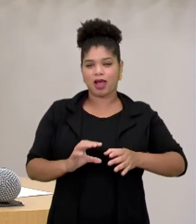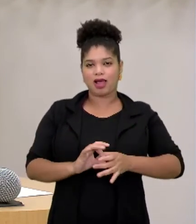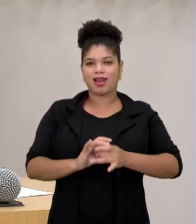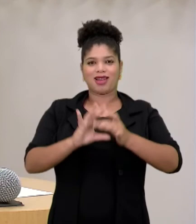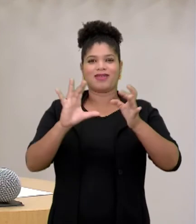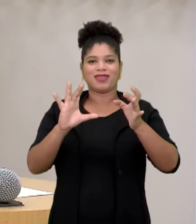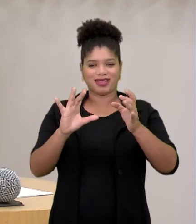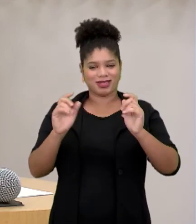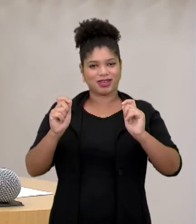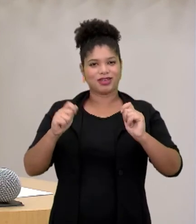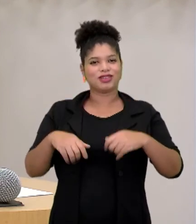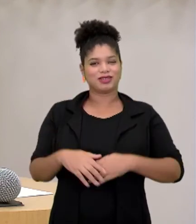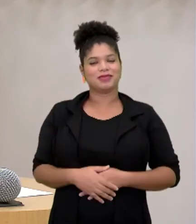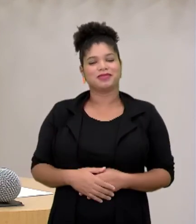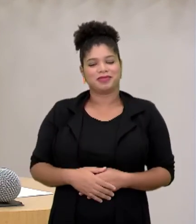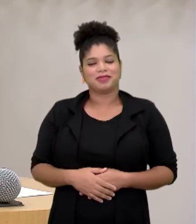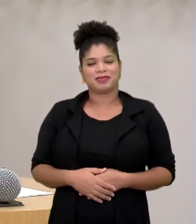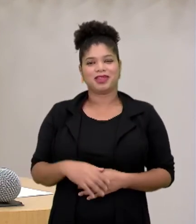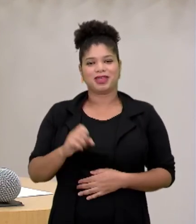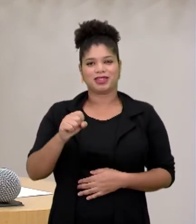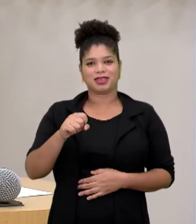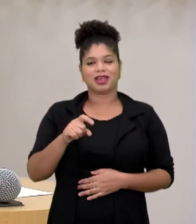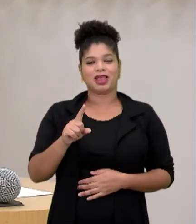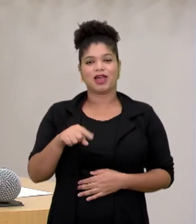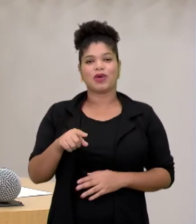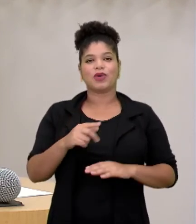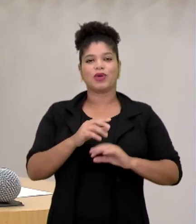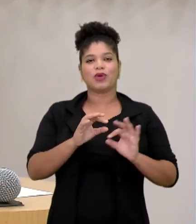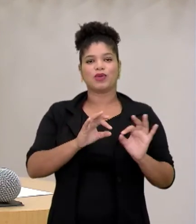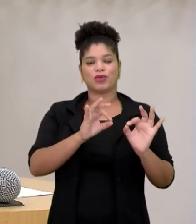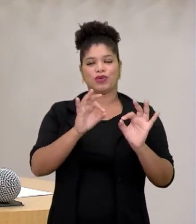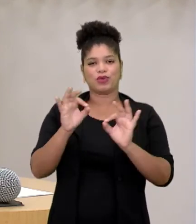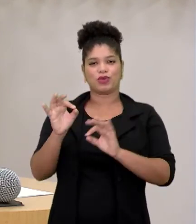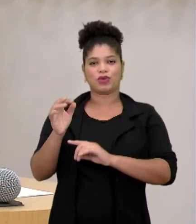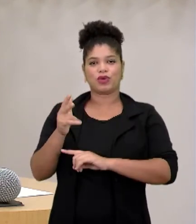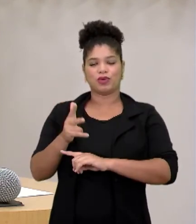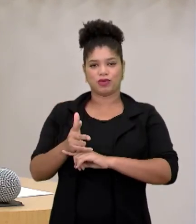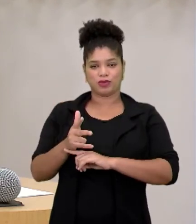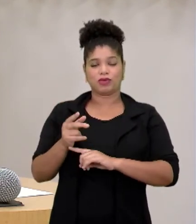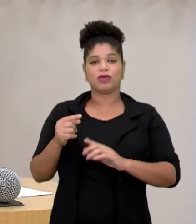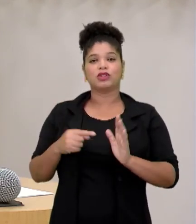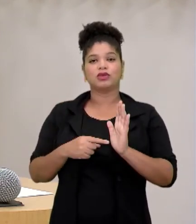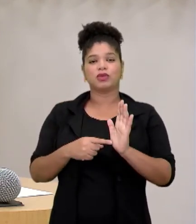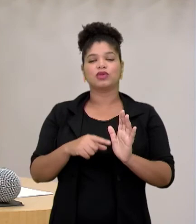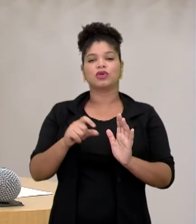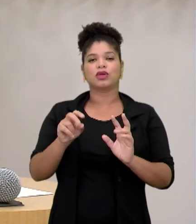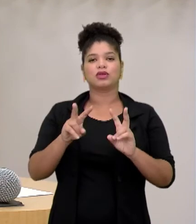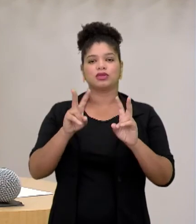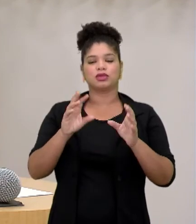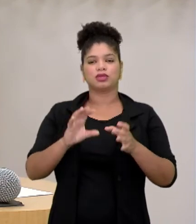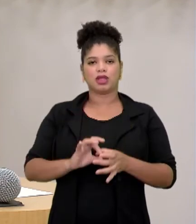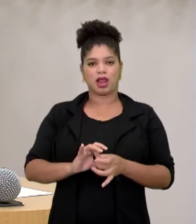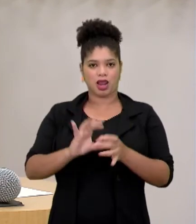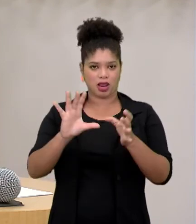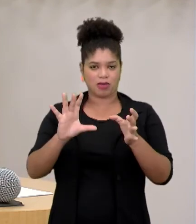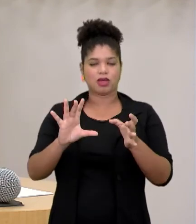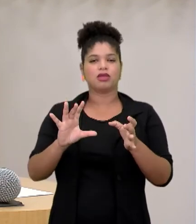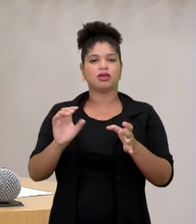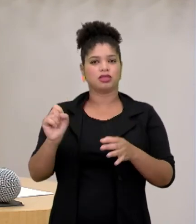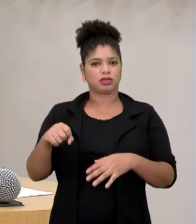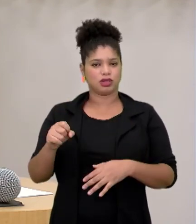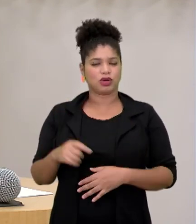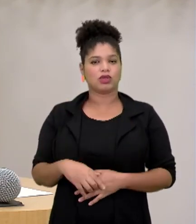seja, obviamente, claramente esse vídeo ele tá tratando mesmo de liberdade, de